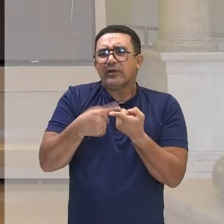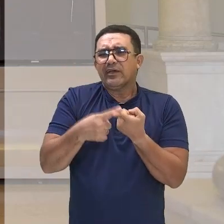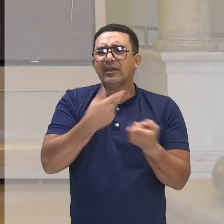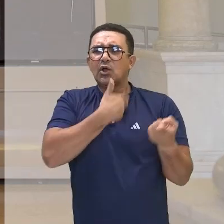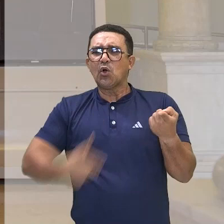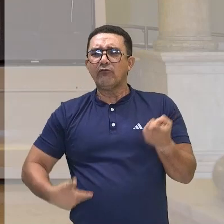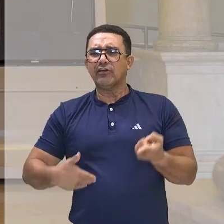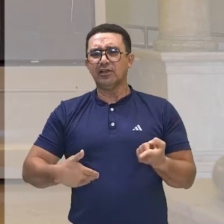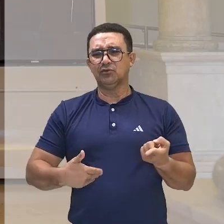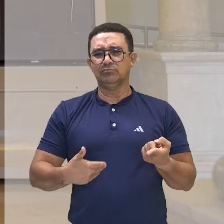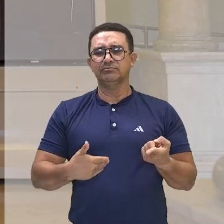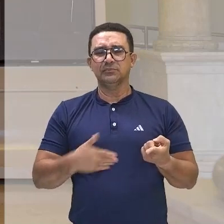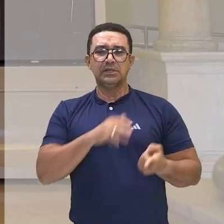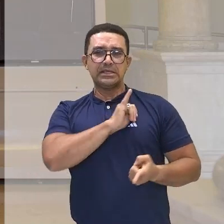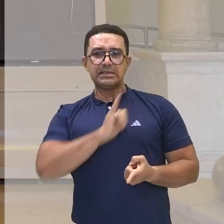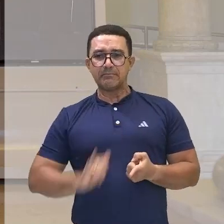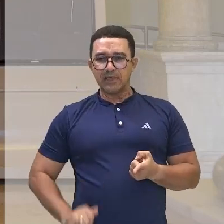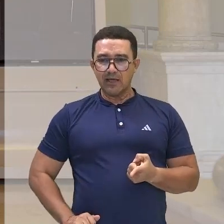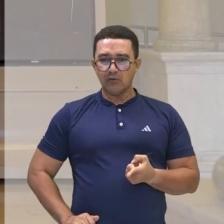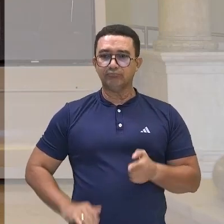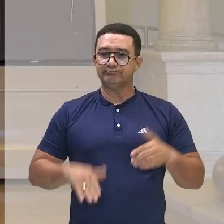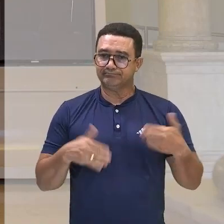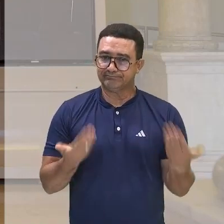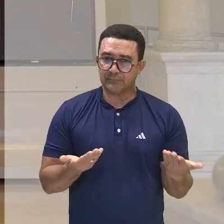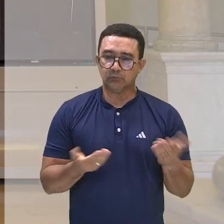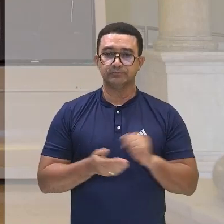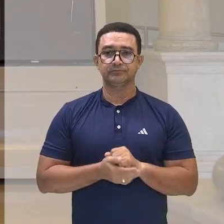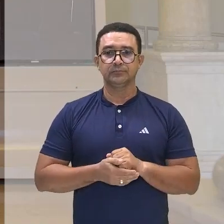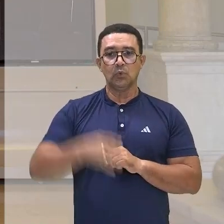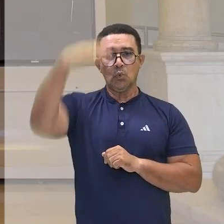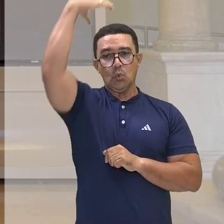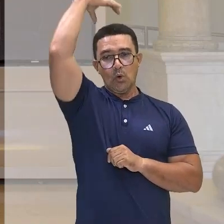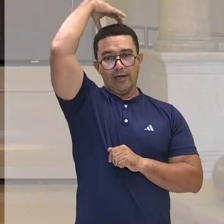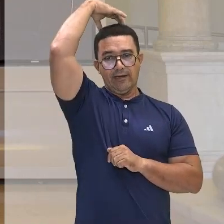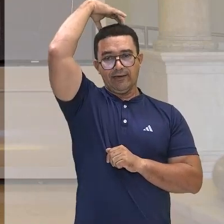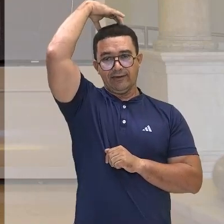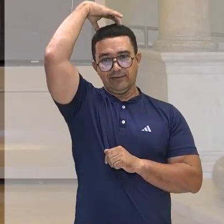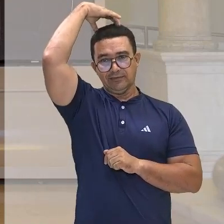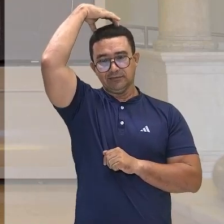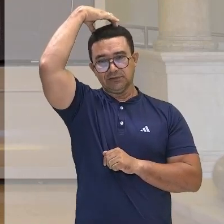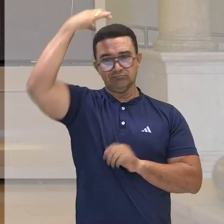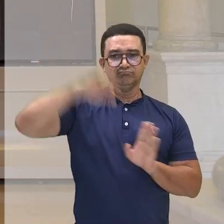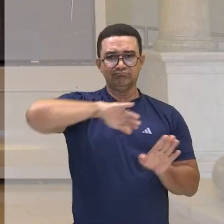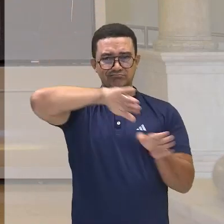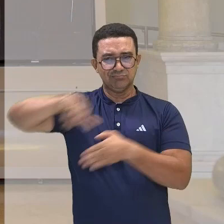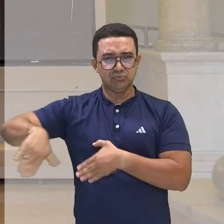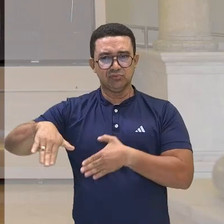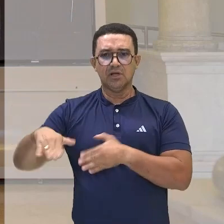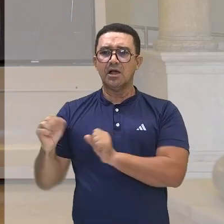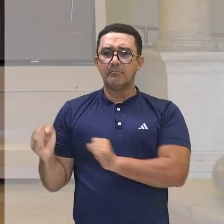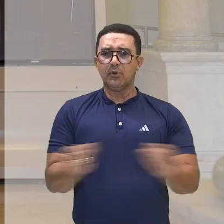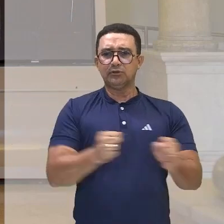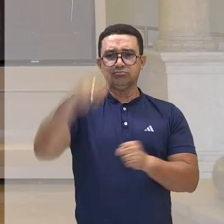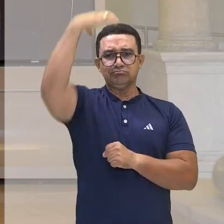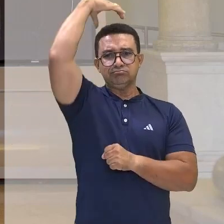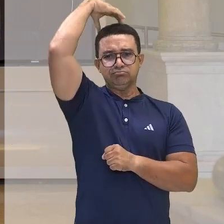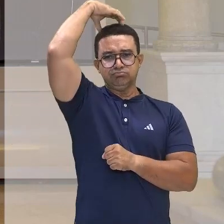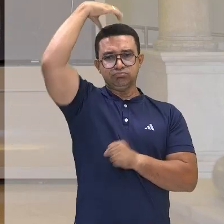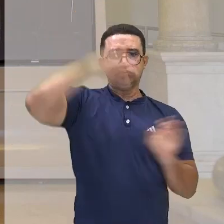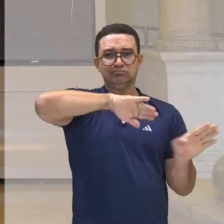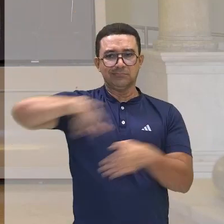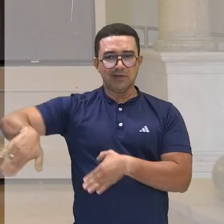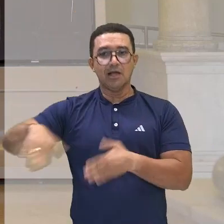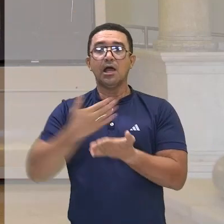ao ponto da qual o imperador vai ser retirado do poder, né, e proclamar-se